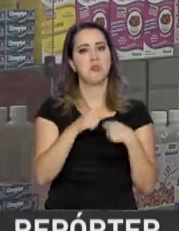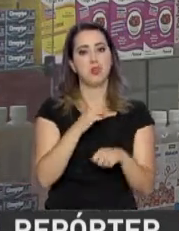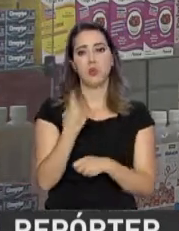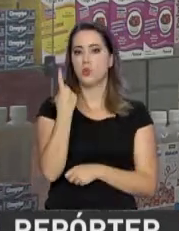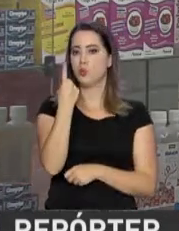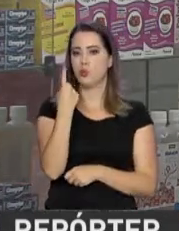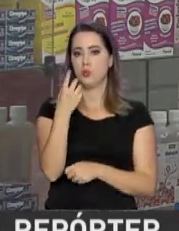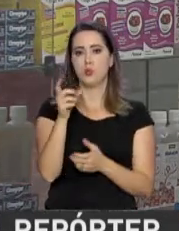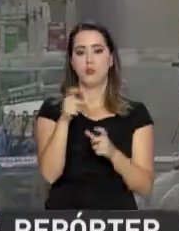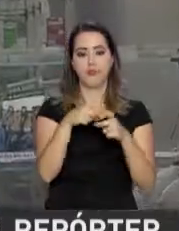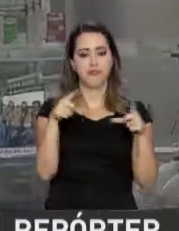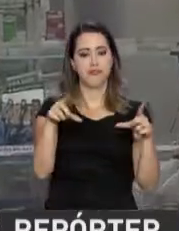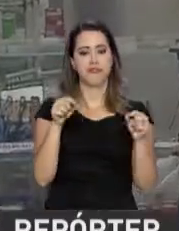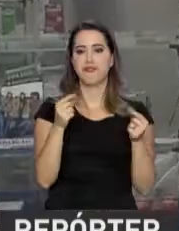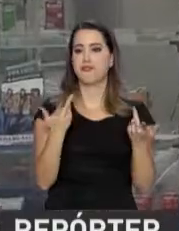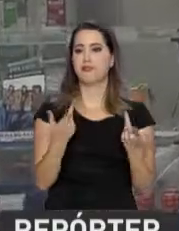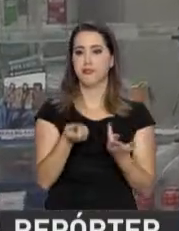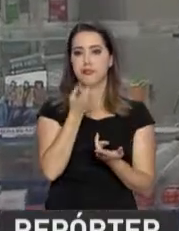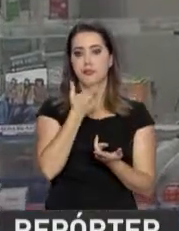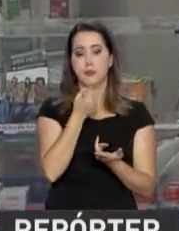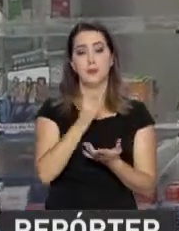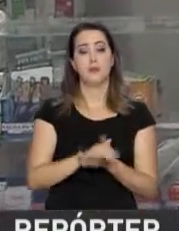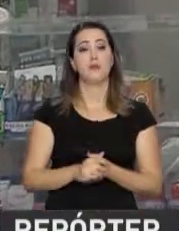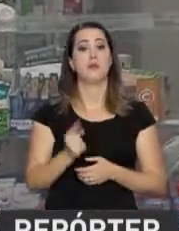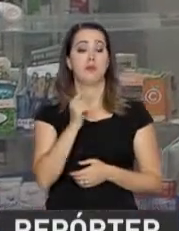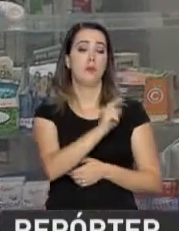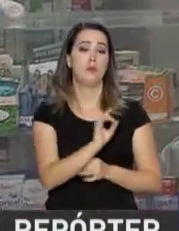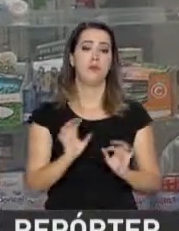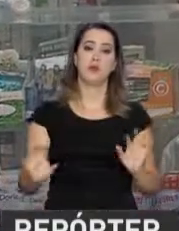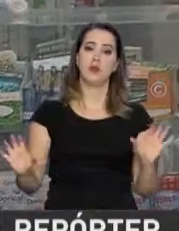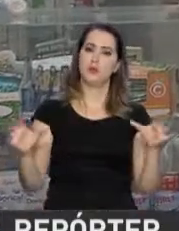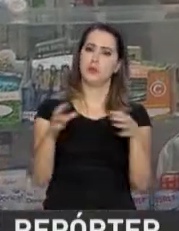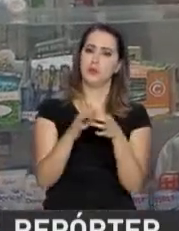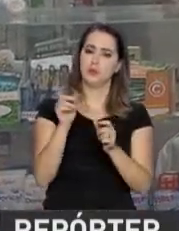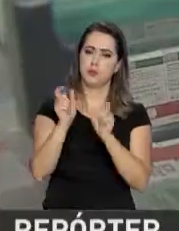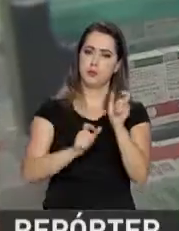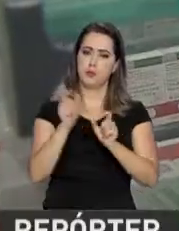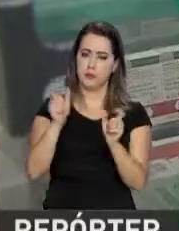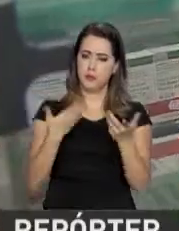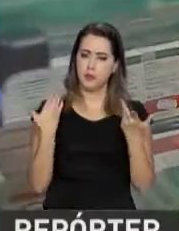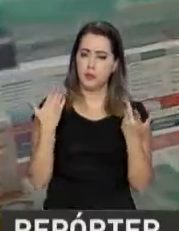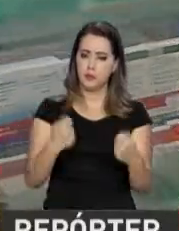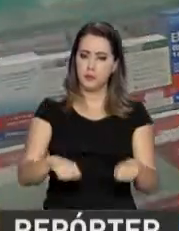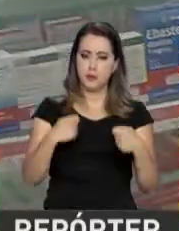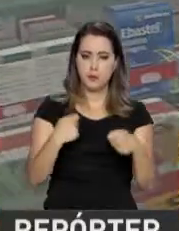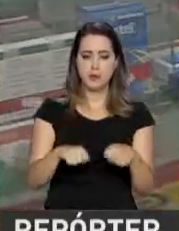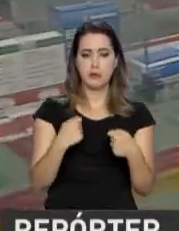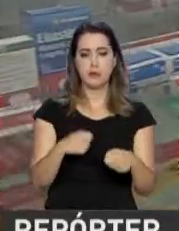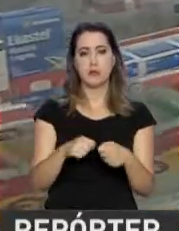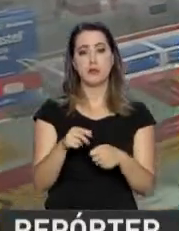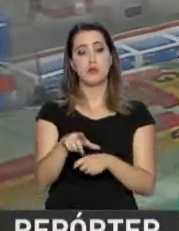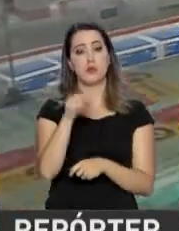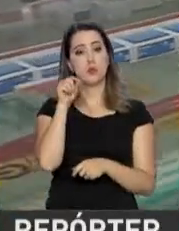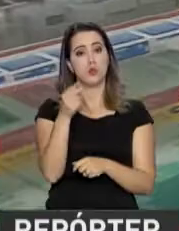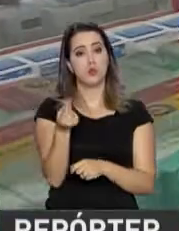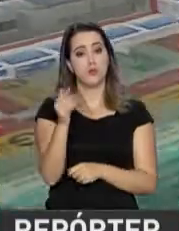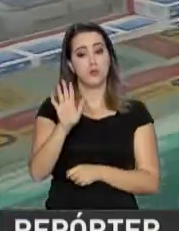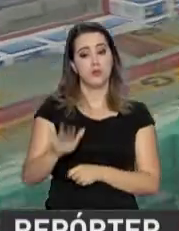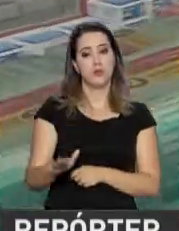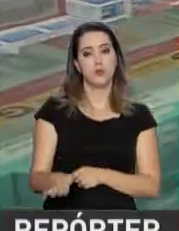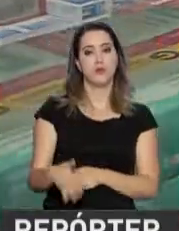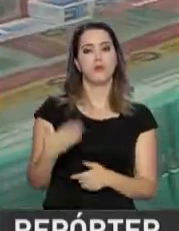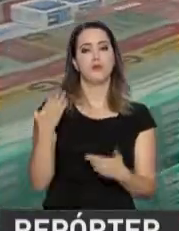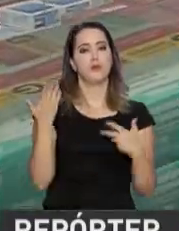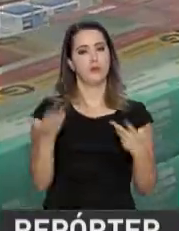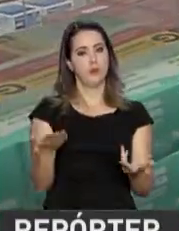uma caixa dona benedita está entre uma grande quantidade de brasileiros que procuram a opção mais barata entre os